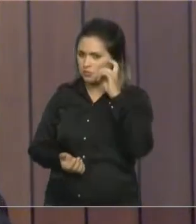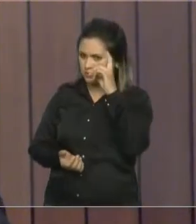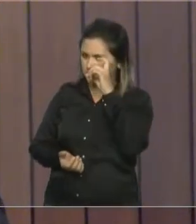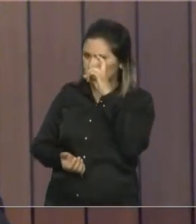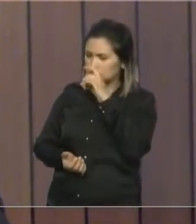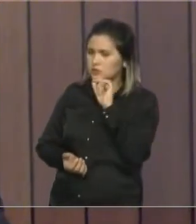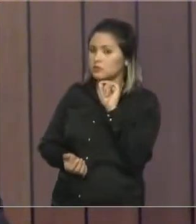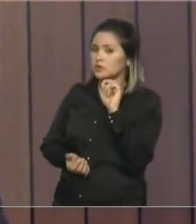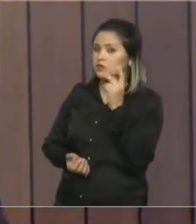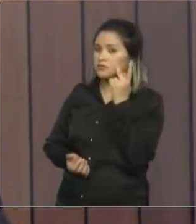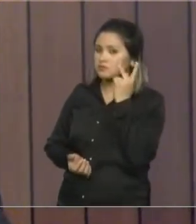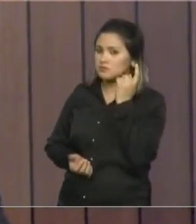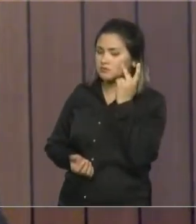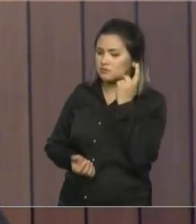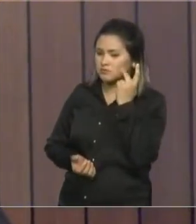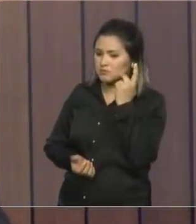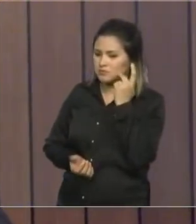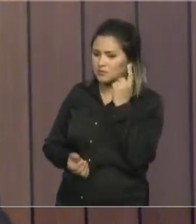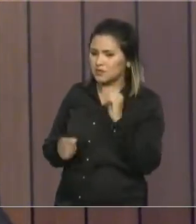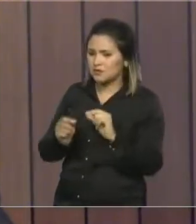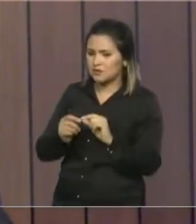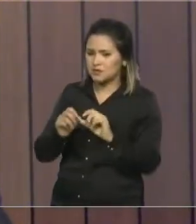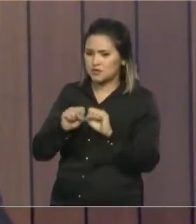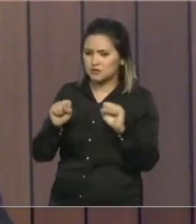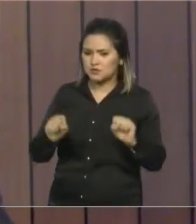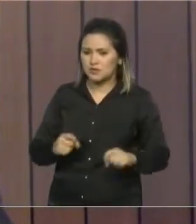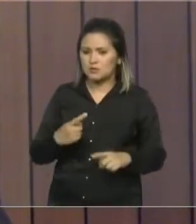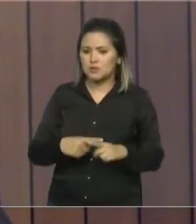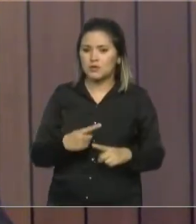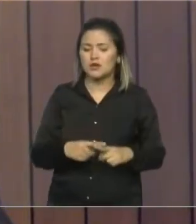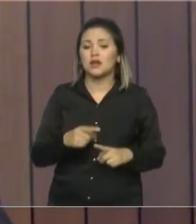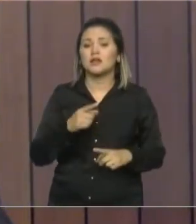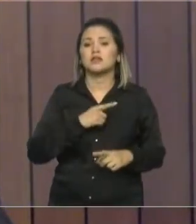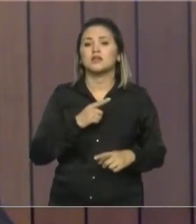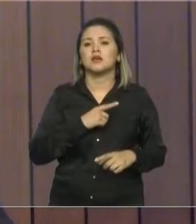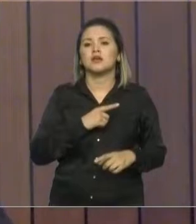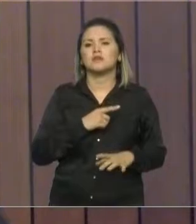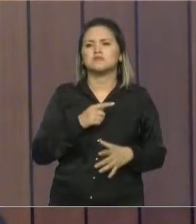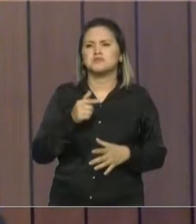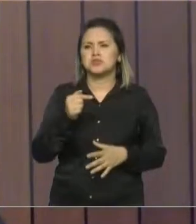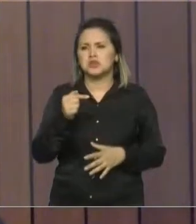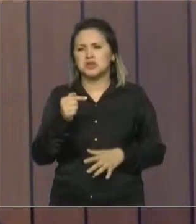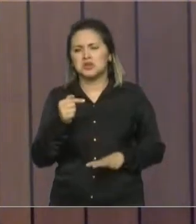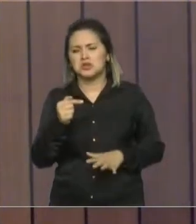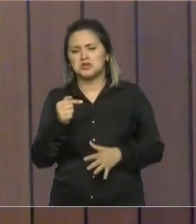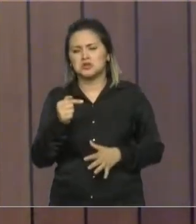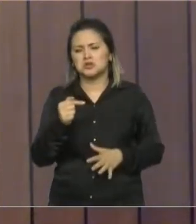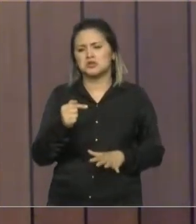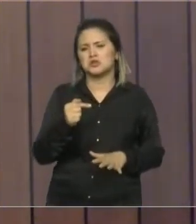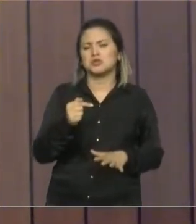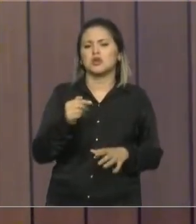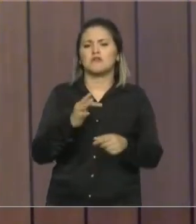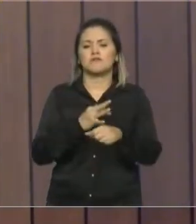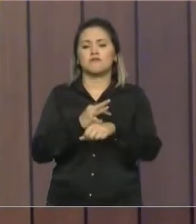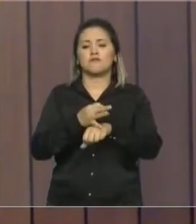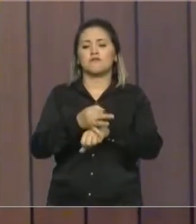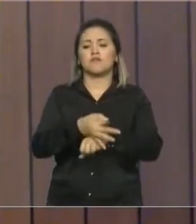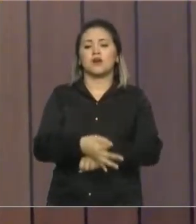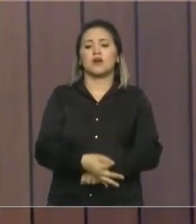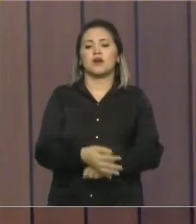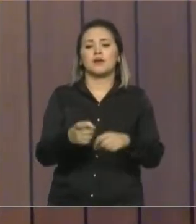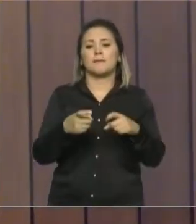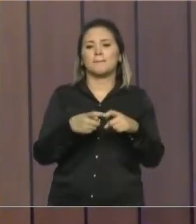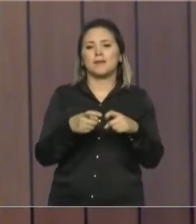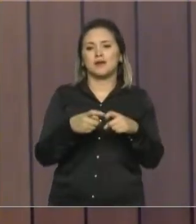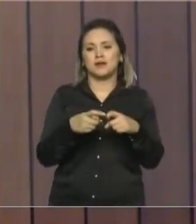implantou essa rede porque eles têm lá 6 ou 7 universidades de medicina. O Ceará forma muito médico por mês. Nós ainda temos